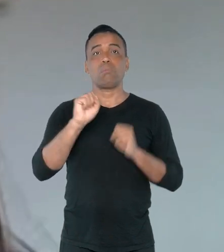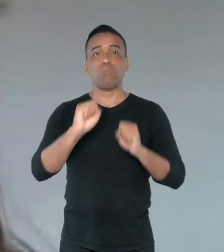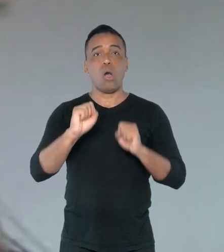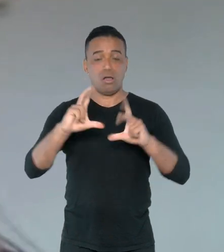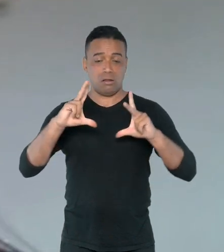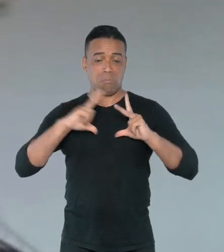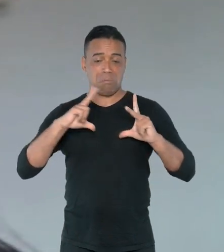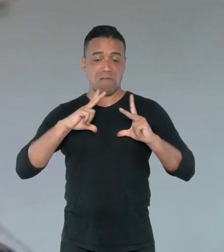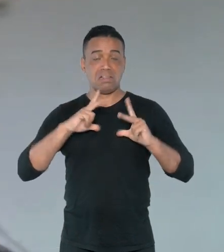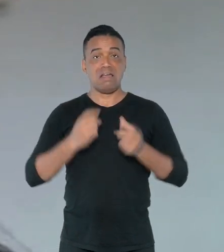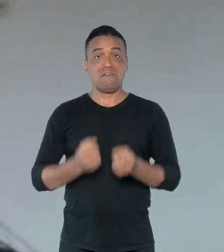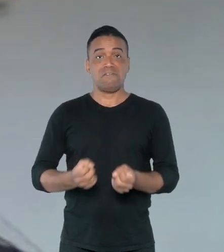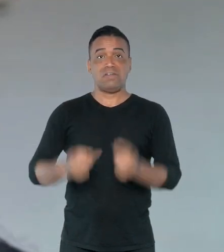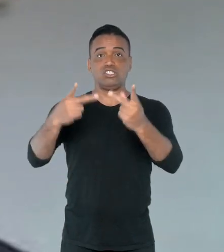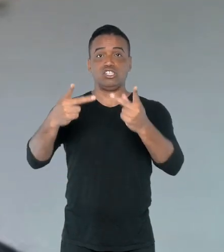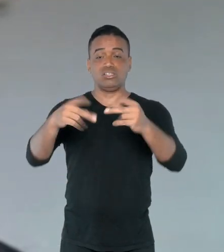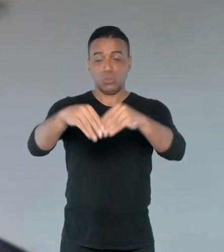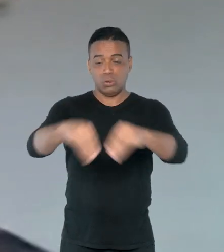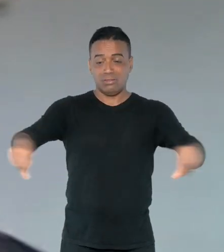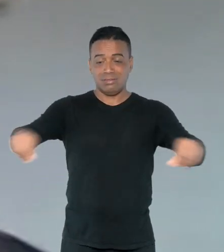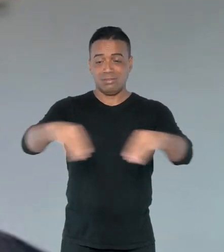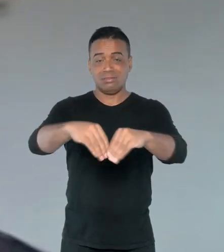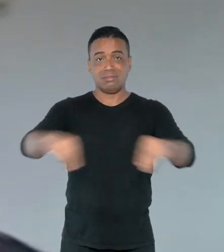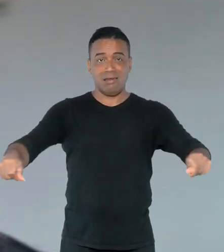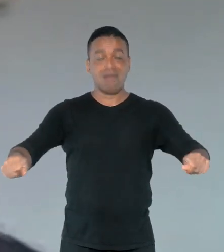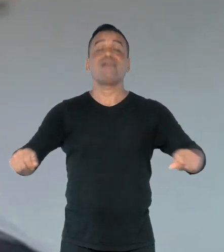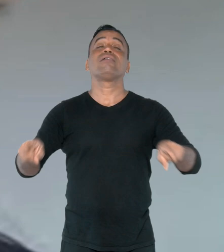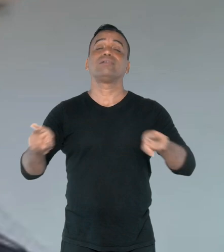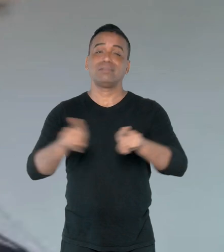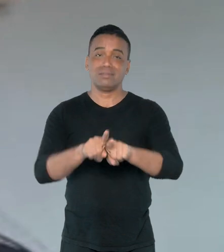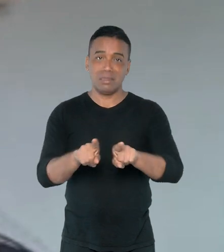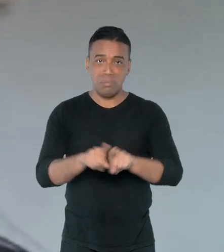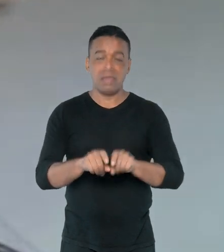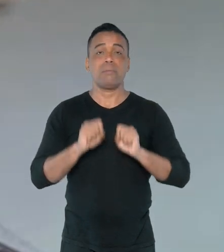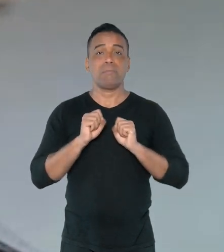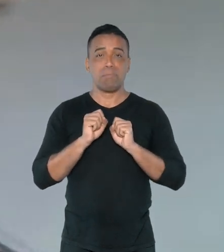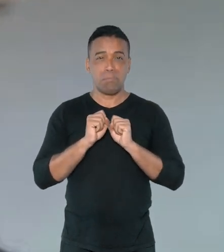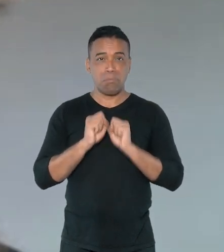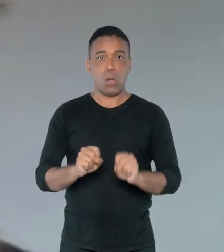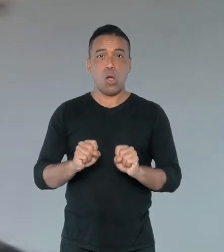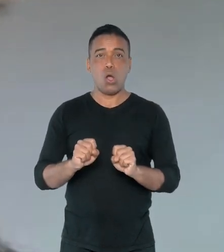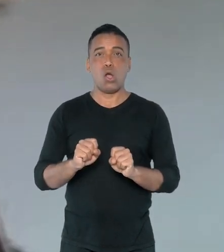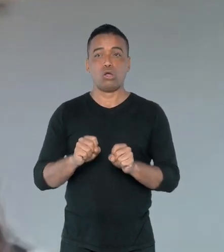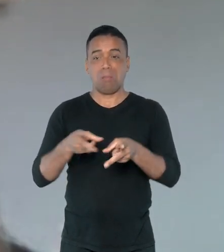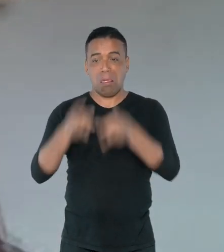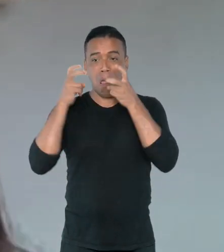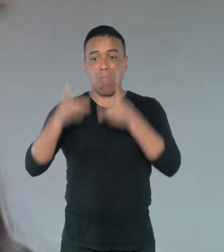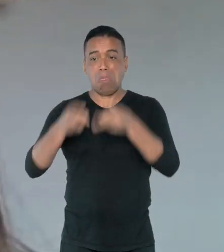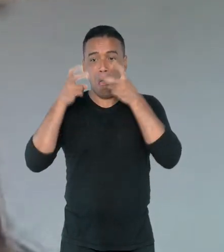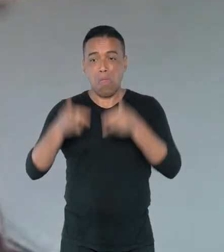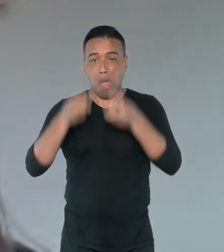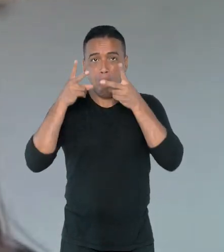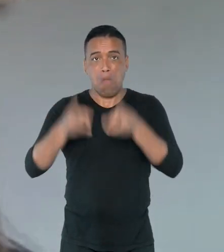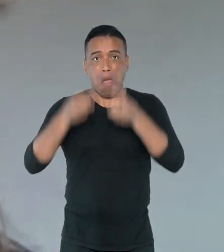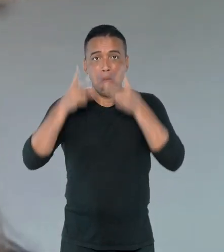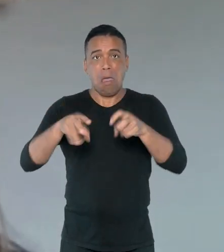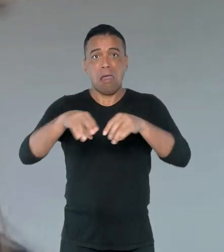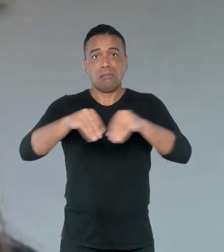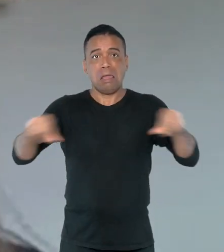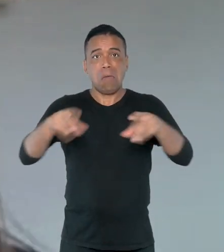privatizado e vendido, a terra também como um recurso que pode ser explorado, explorado,